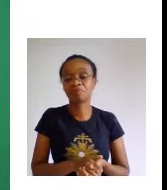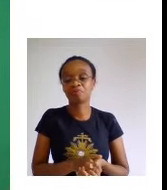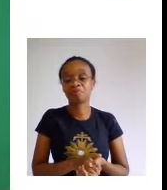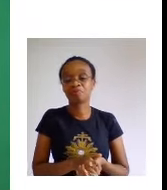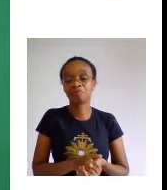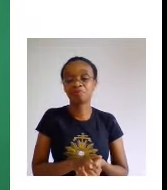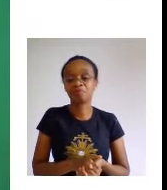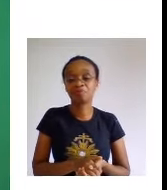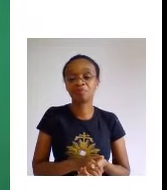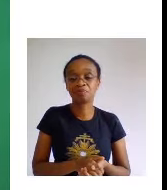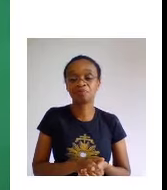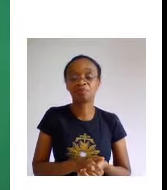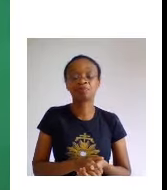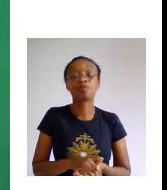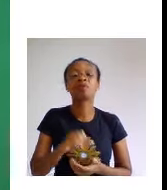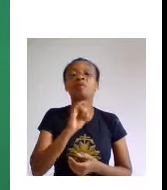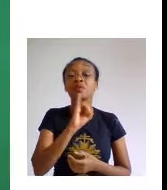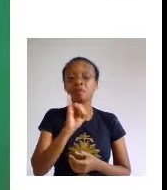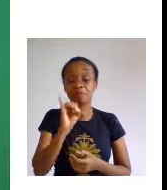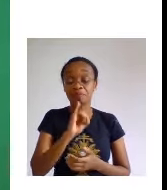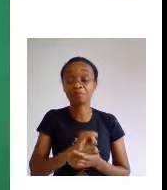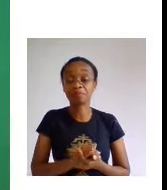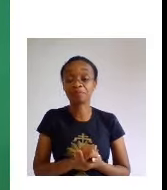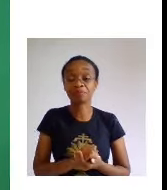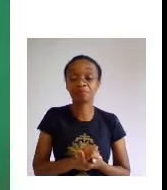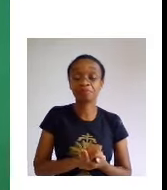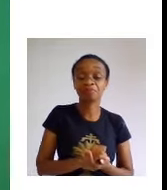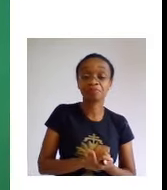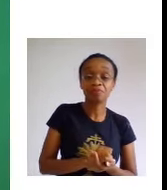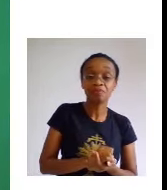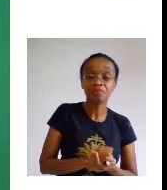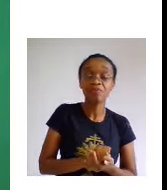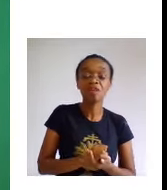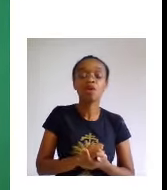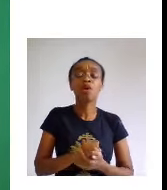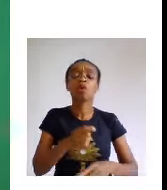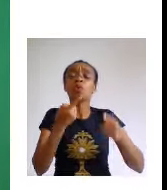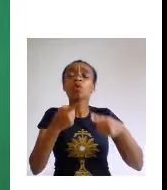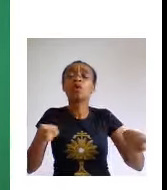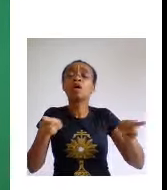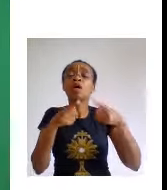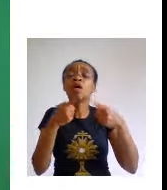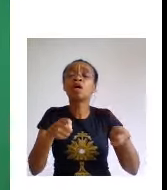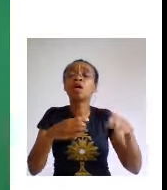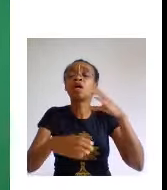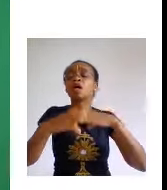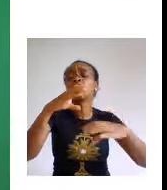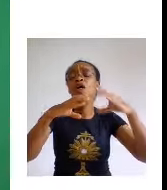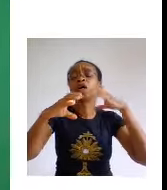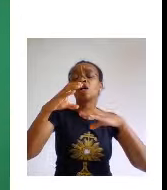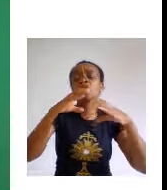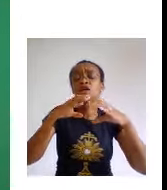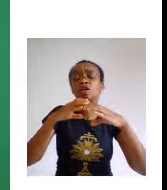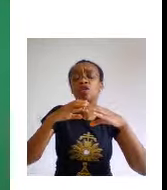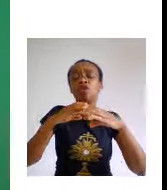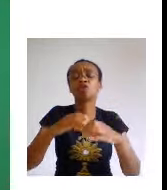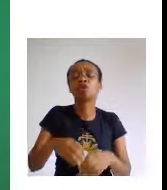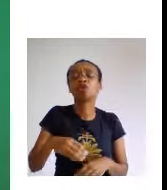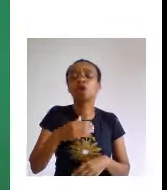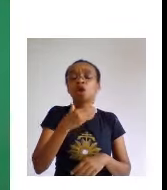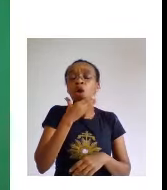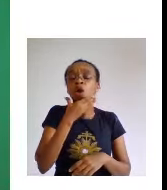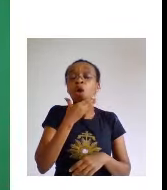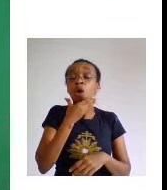Bom, meus irmãos, no Cântico da Criatura, atribuído a São Francisco de